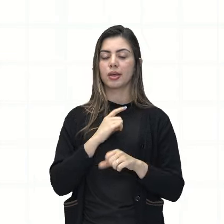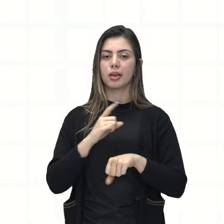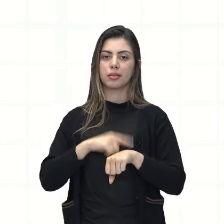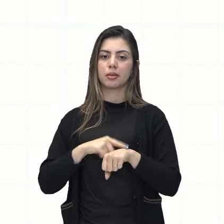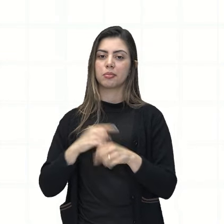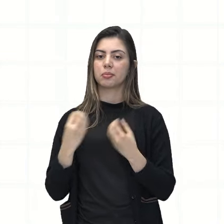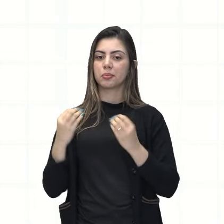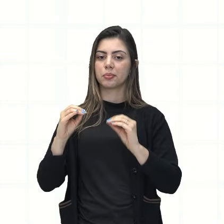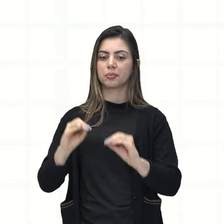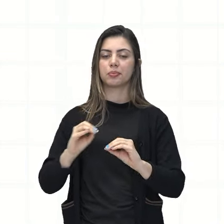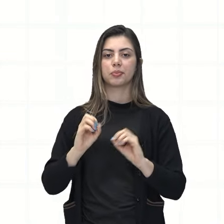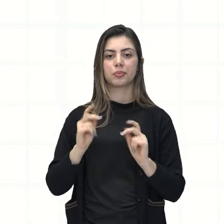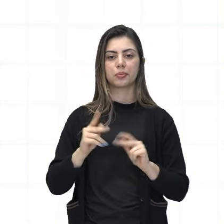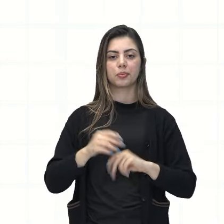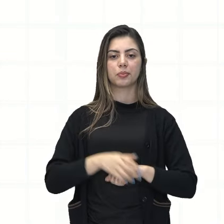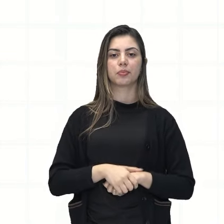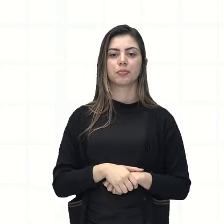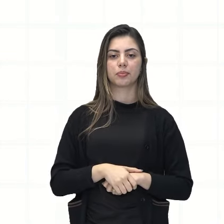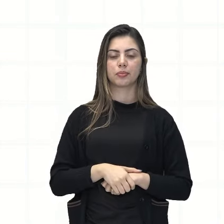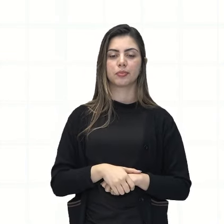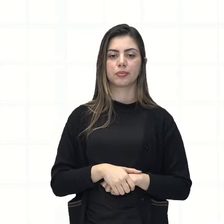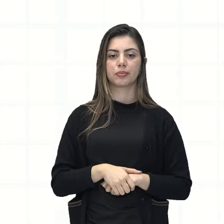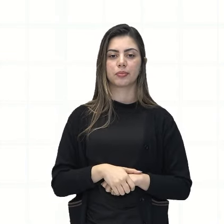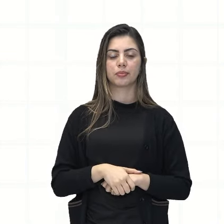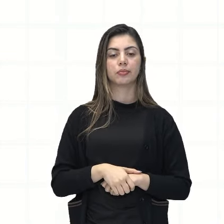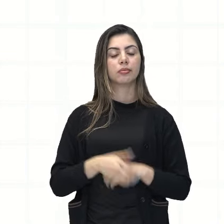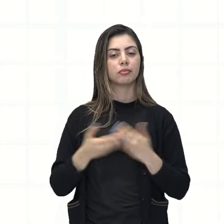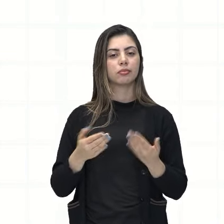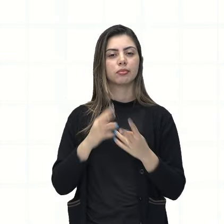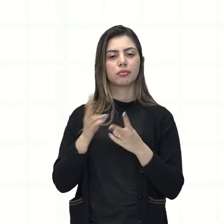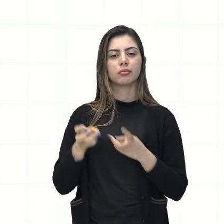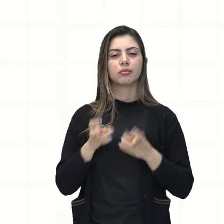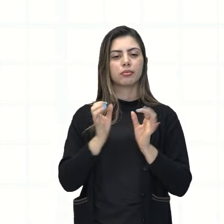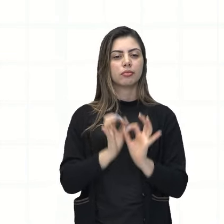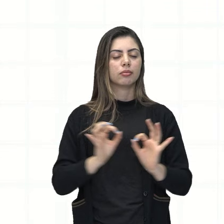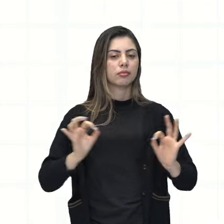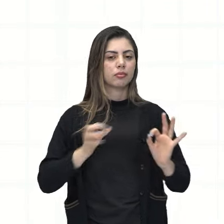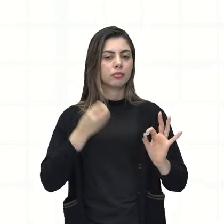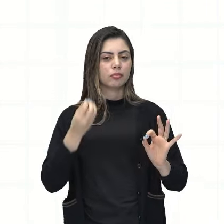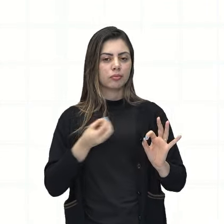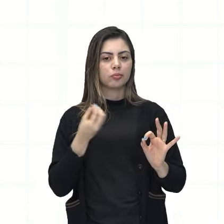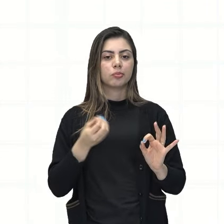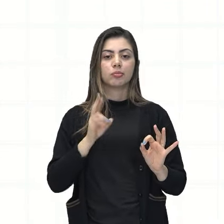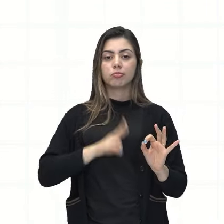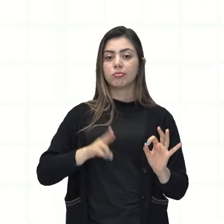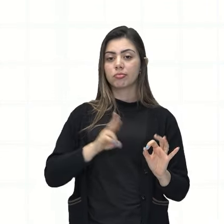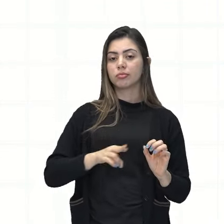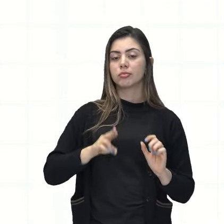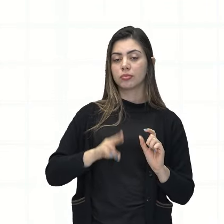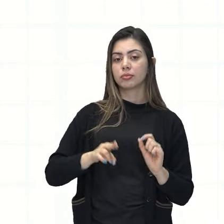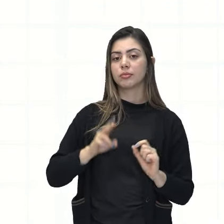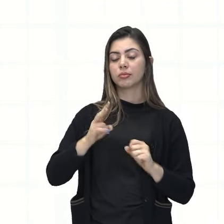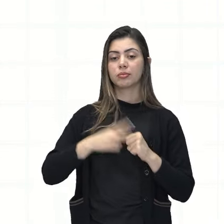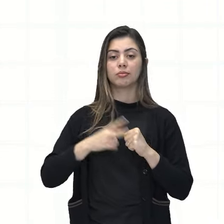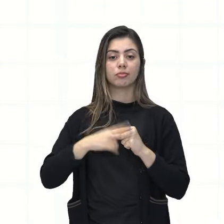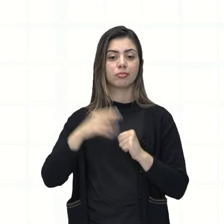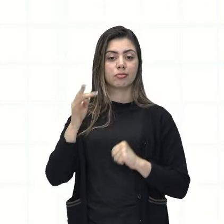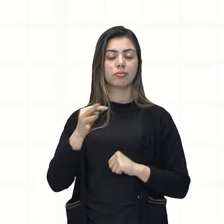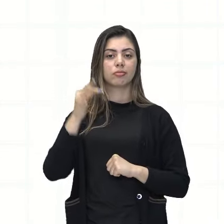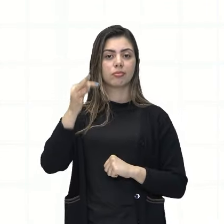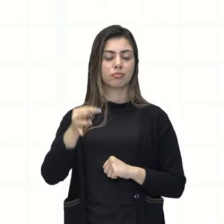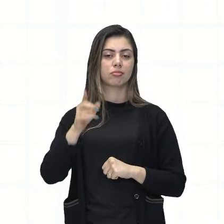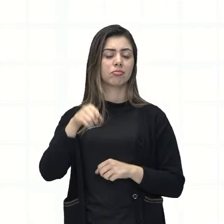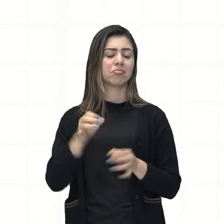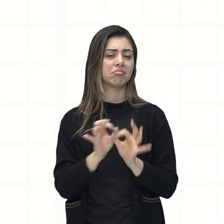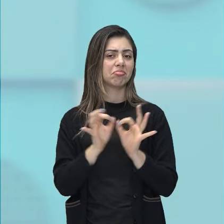também, ok? Então vocês podem observar que o futuro com going to é um futuro bem